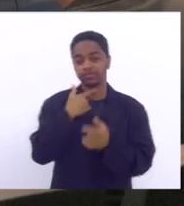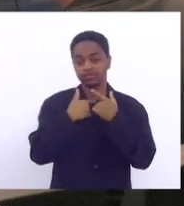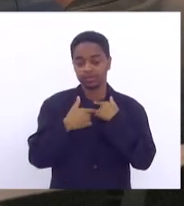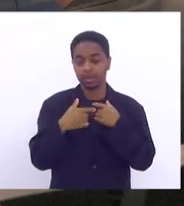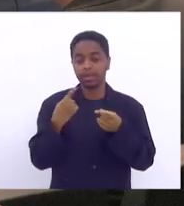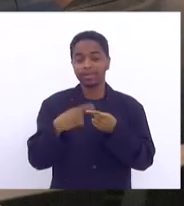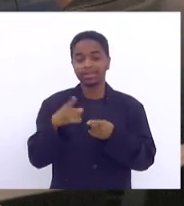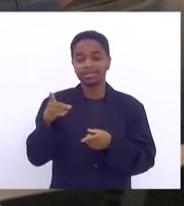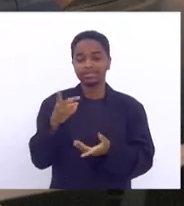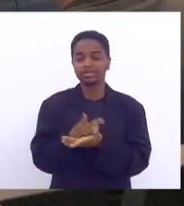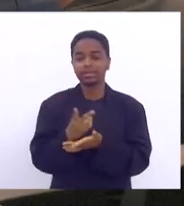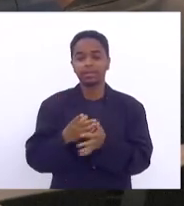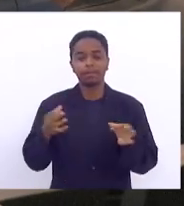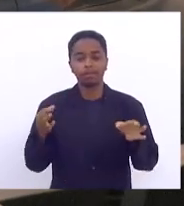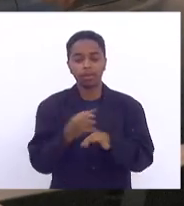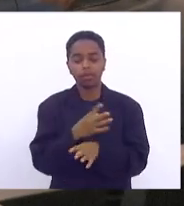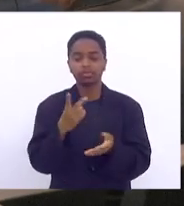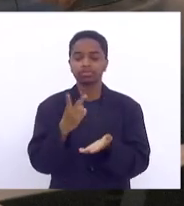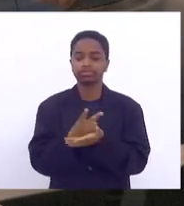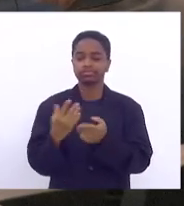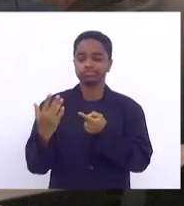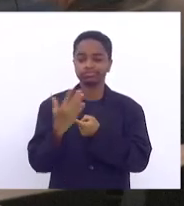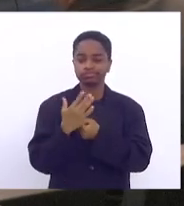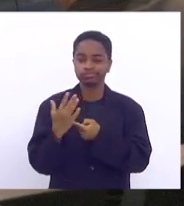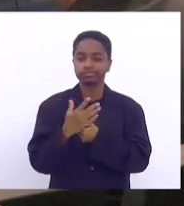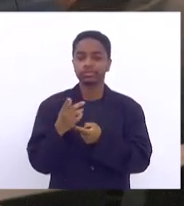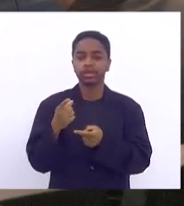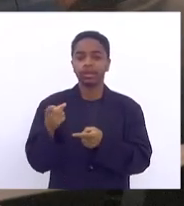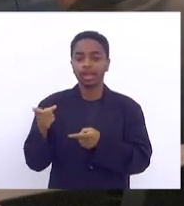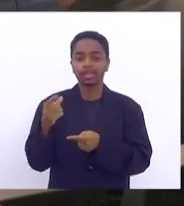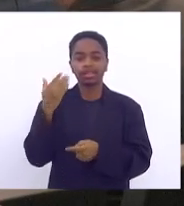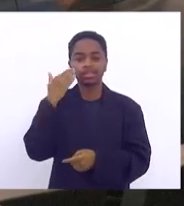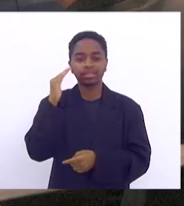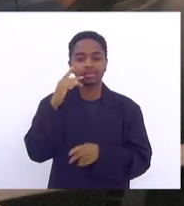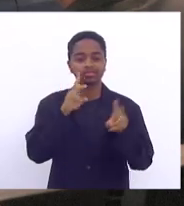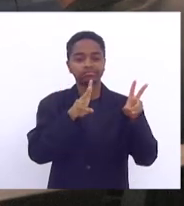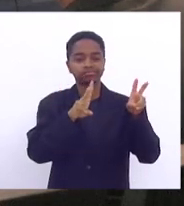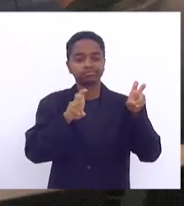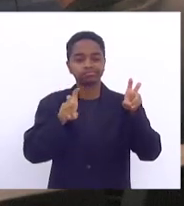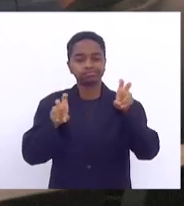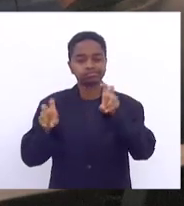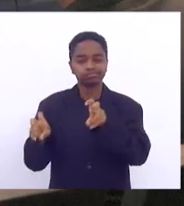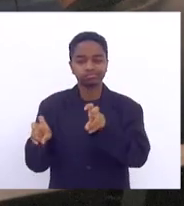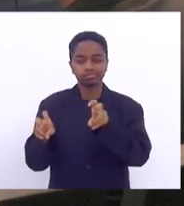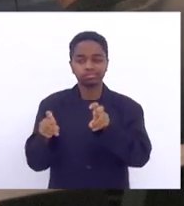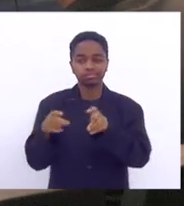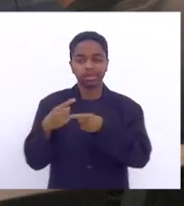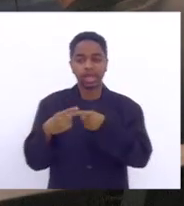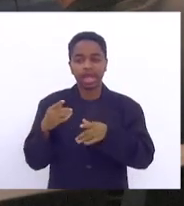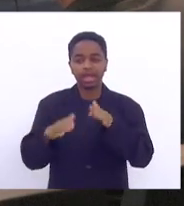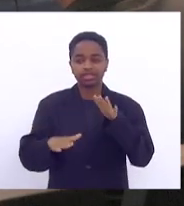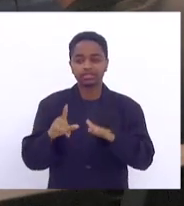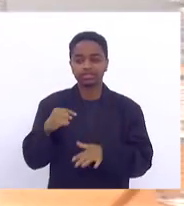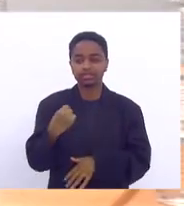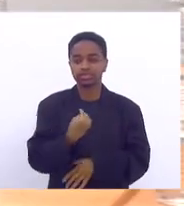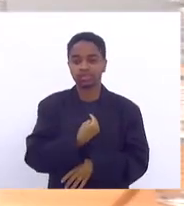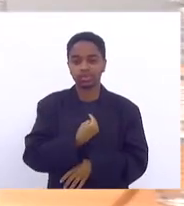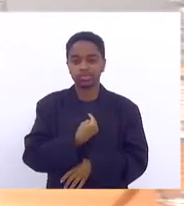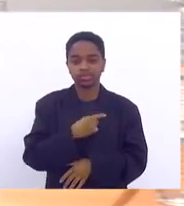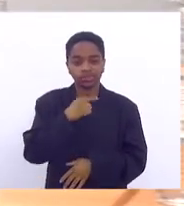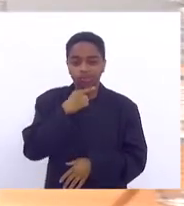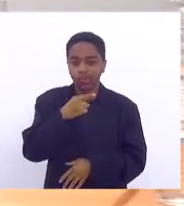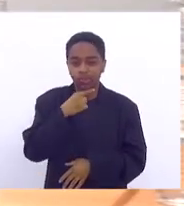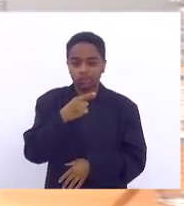está pronto auxilia a gente e ele entende de matérias que muit das vezes o nosso mandato não